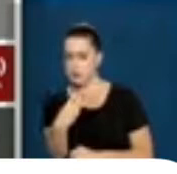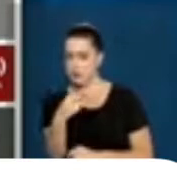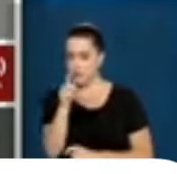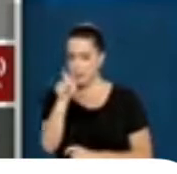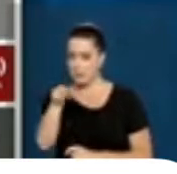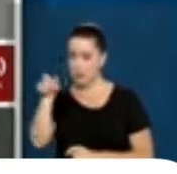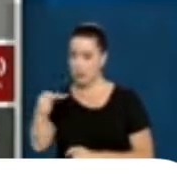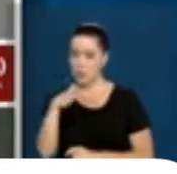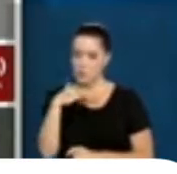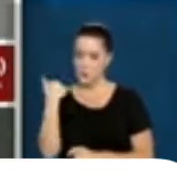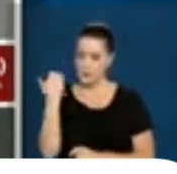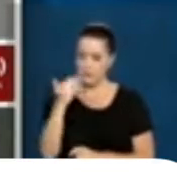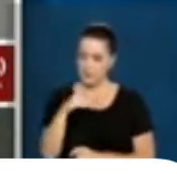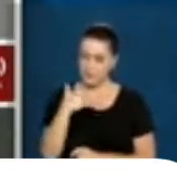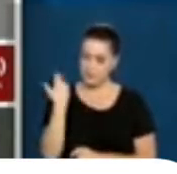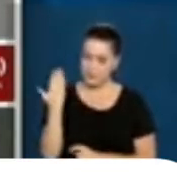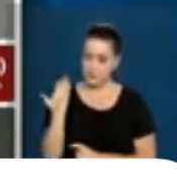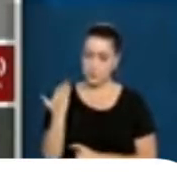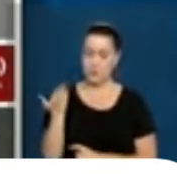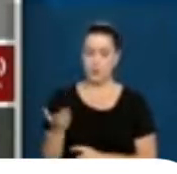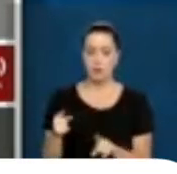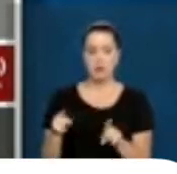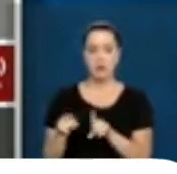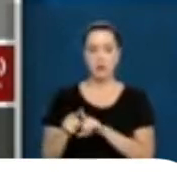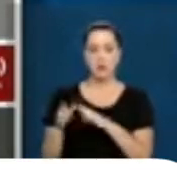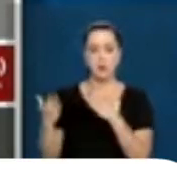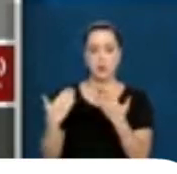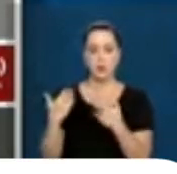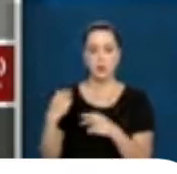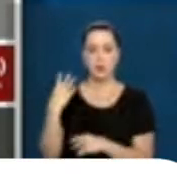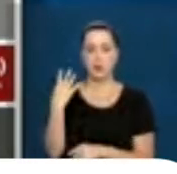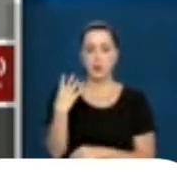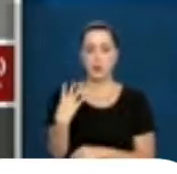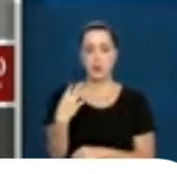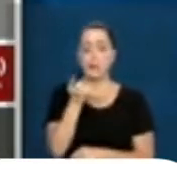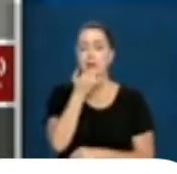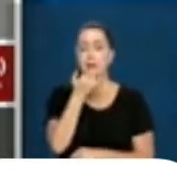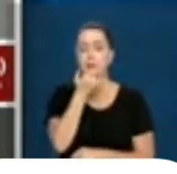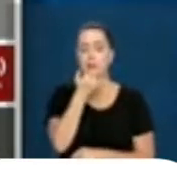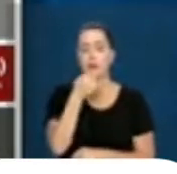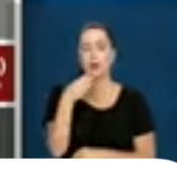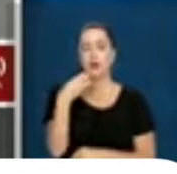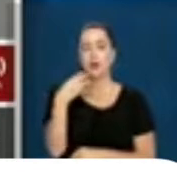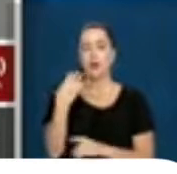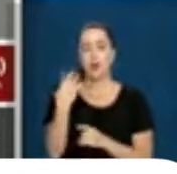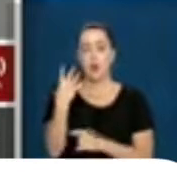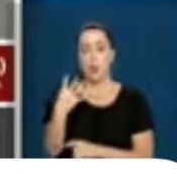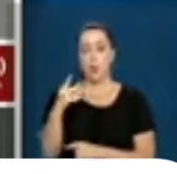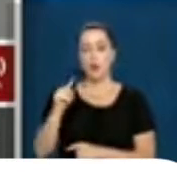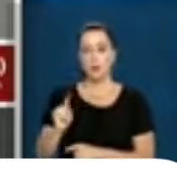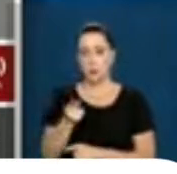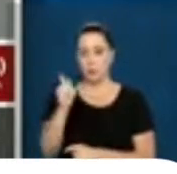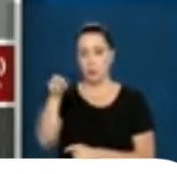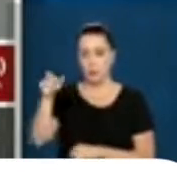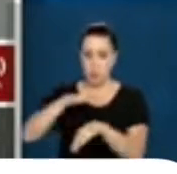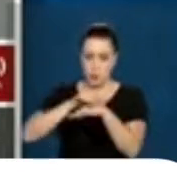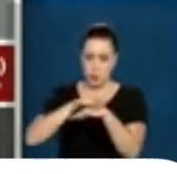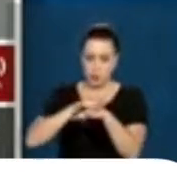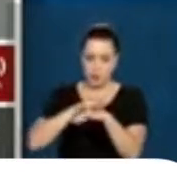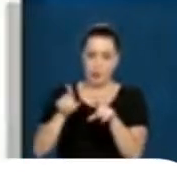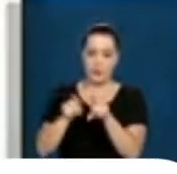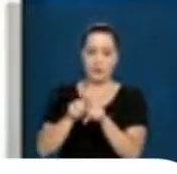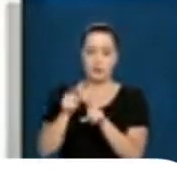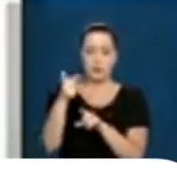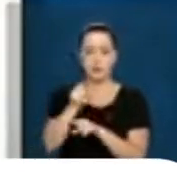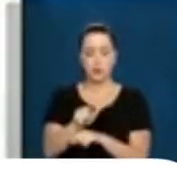e dos 4.543 óbitos, 8% de incremento, ou seja, 338 casos.